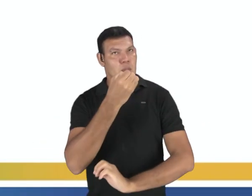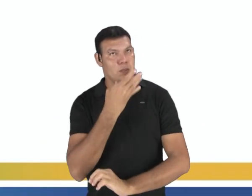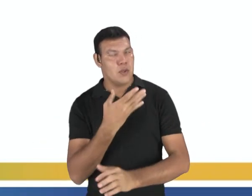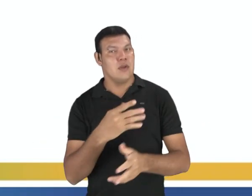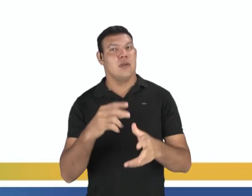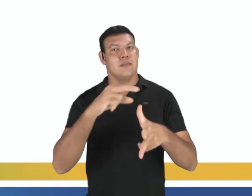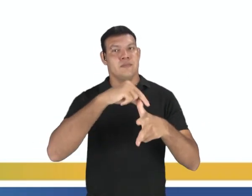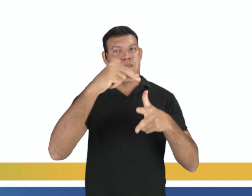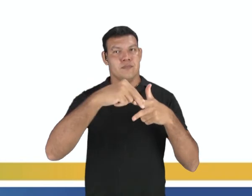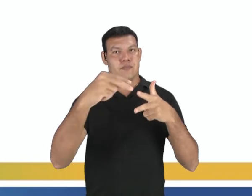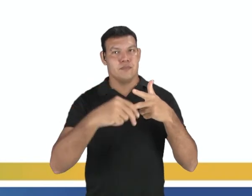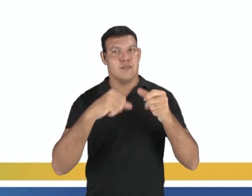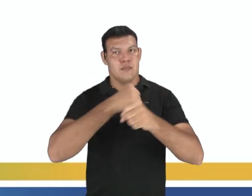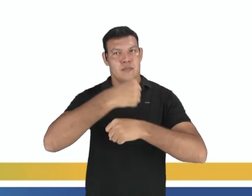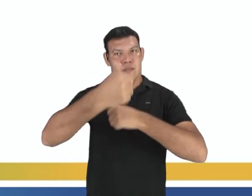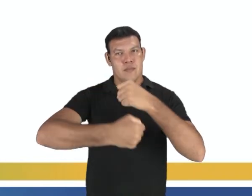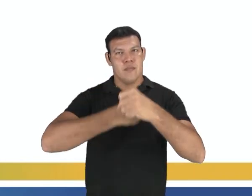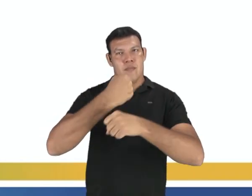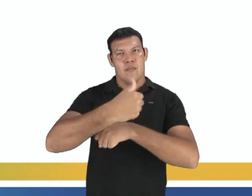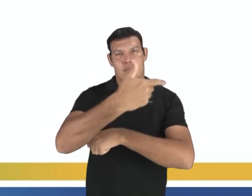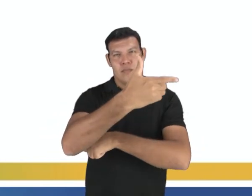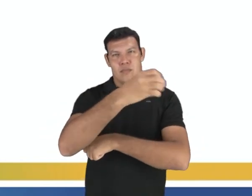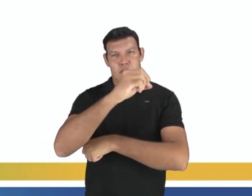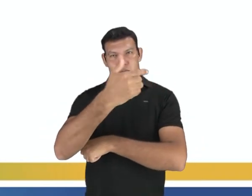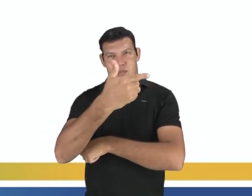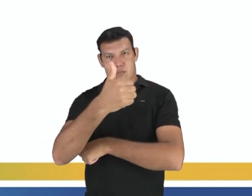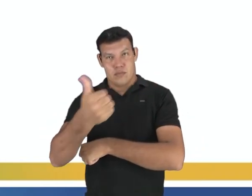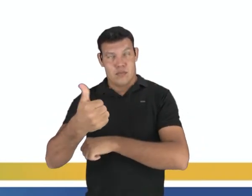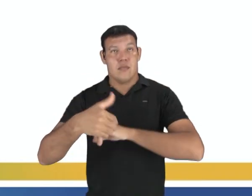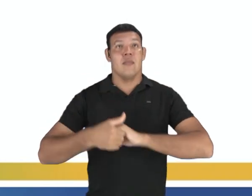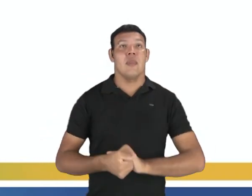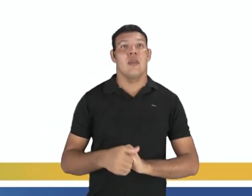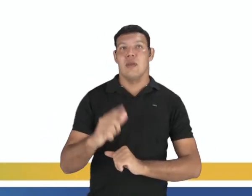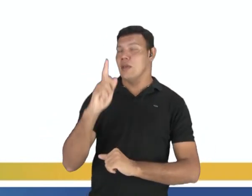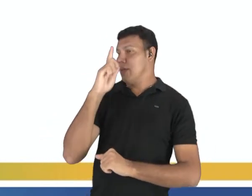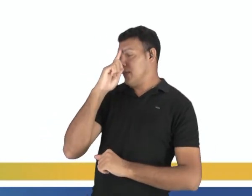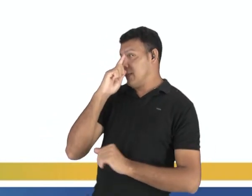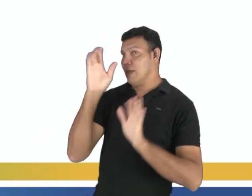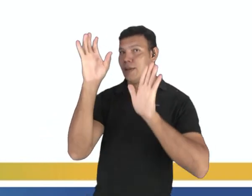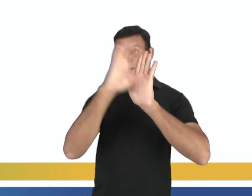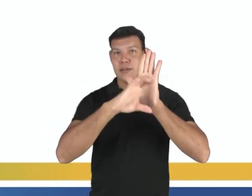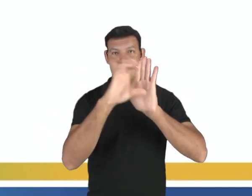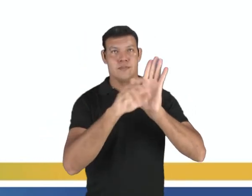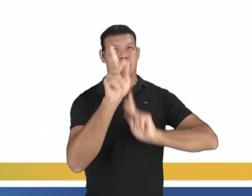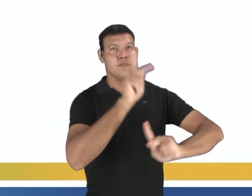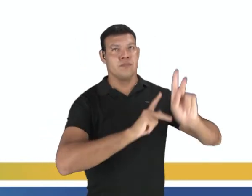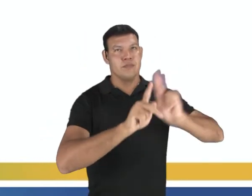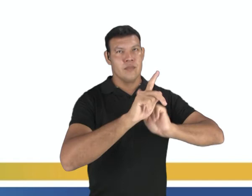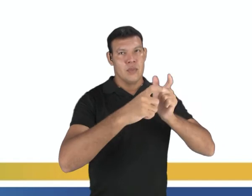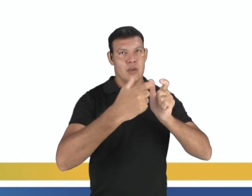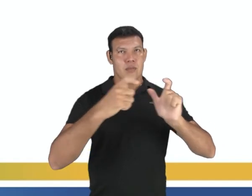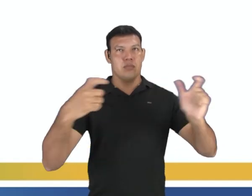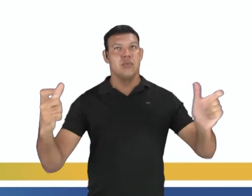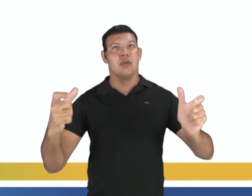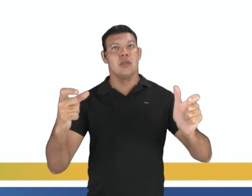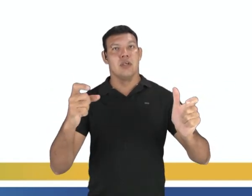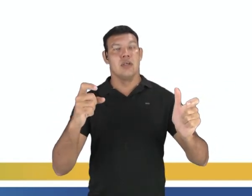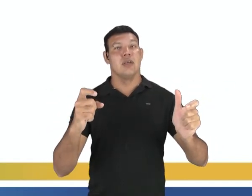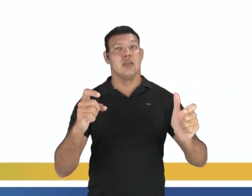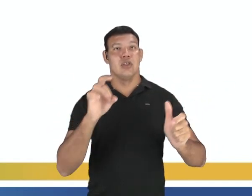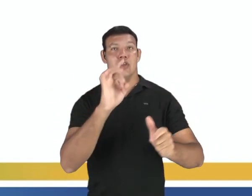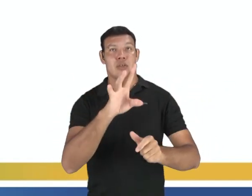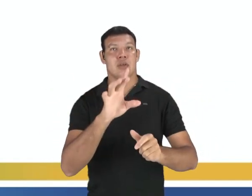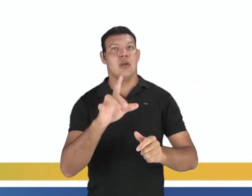começo do ano, Enem de 2021. Vamos lá. Na Grécia, o conceito de povo abrange tão somente aqueles